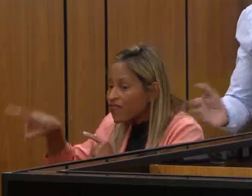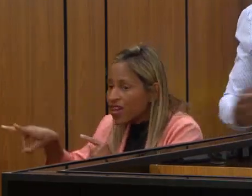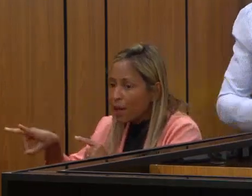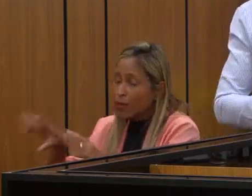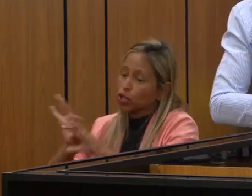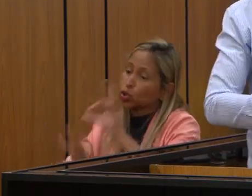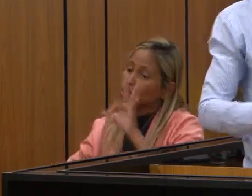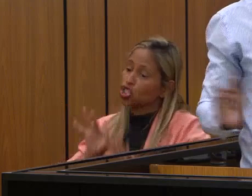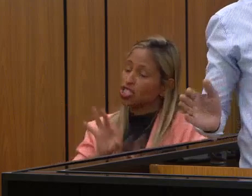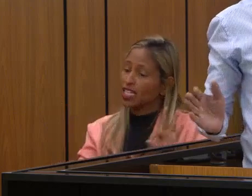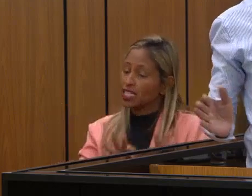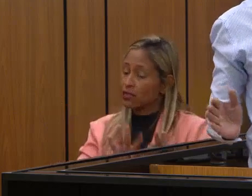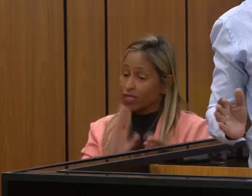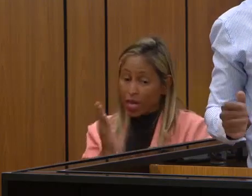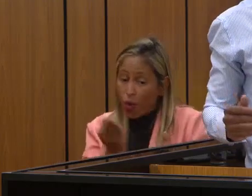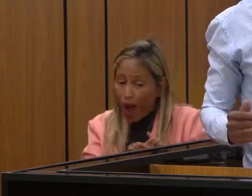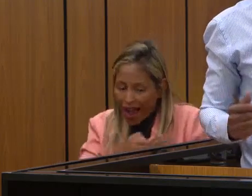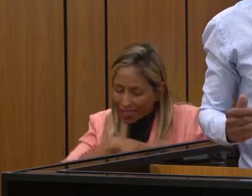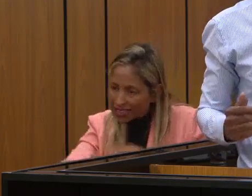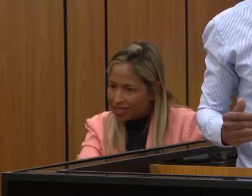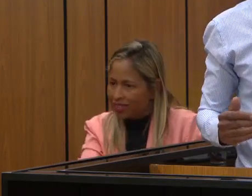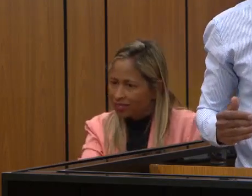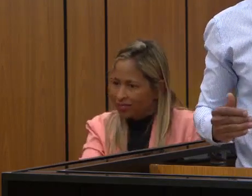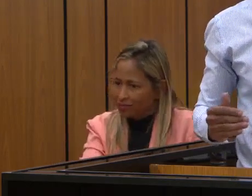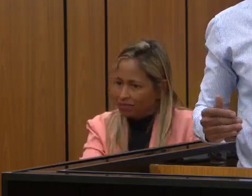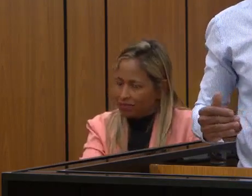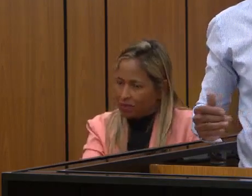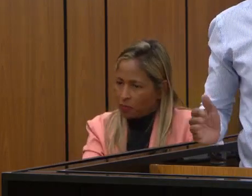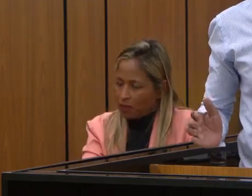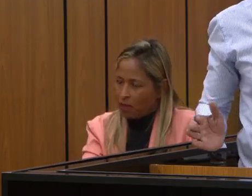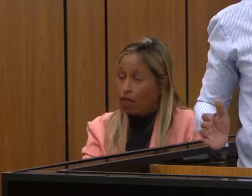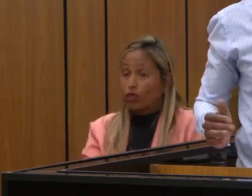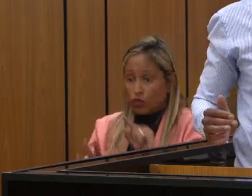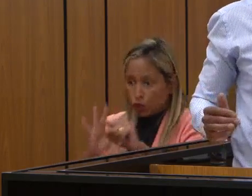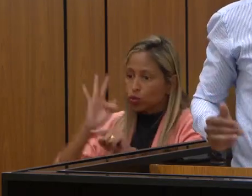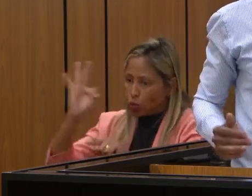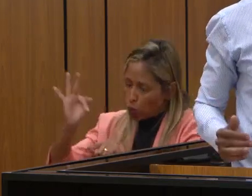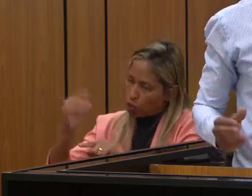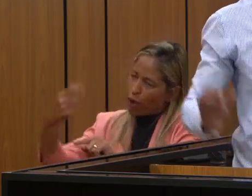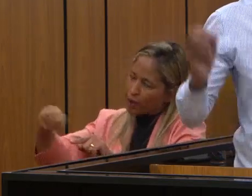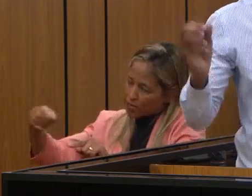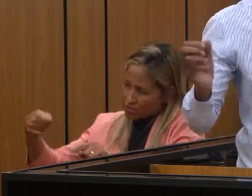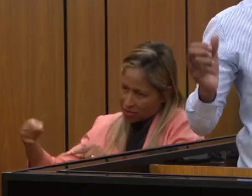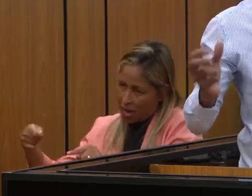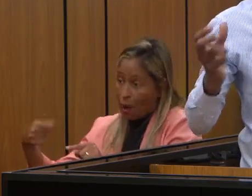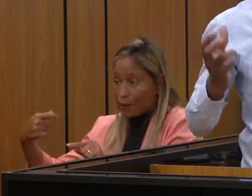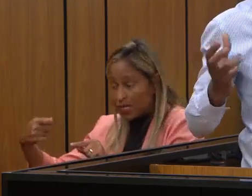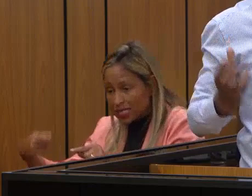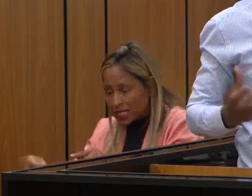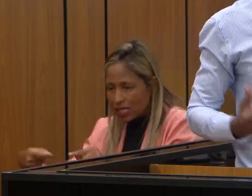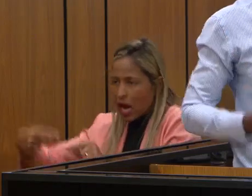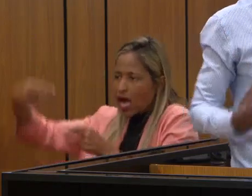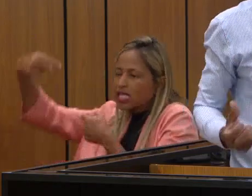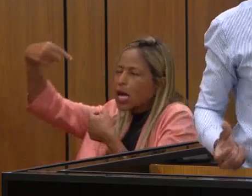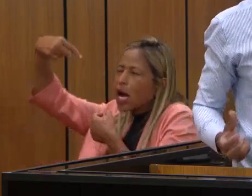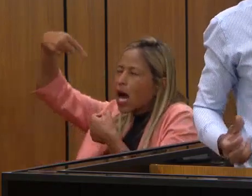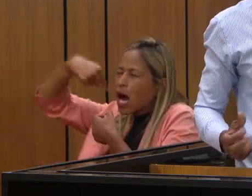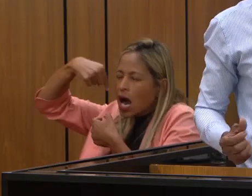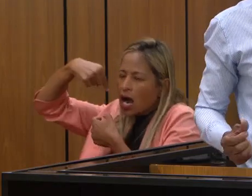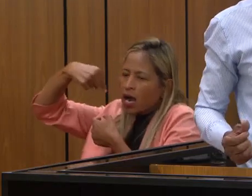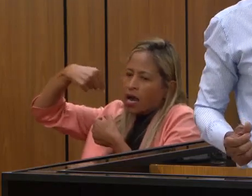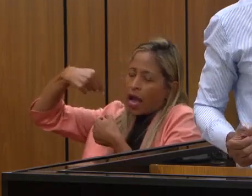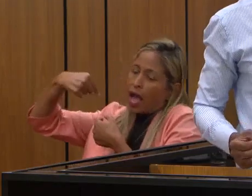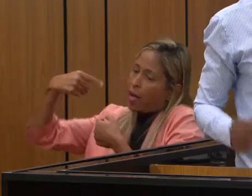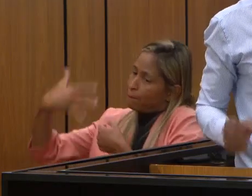justiça para você guardar etc porque você vai ter sempre o que precisar do lado já que o implante é uma é um procedimento